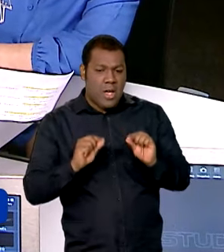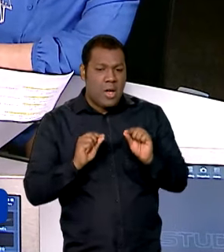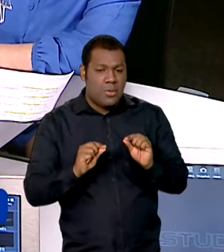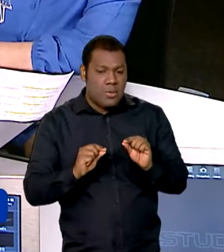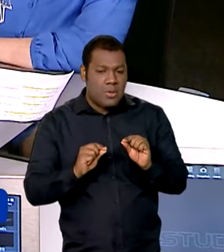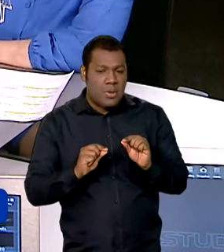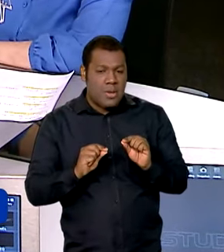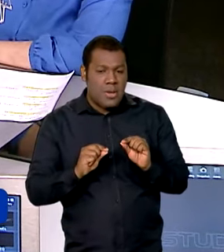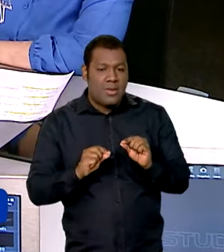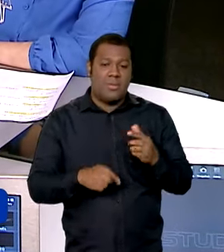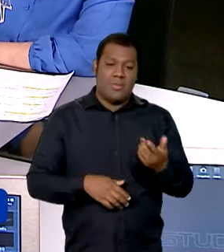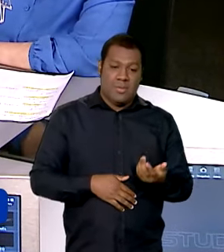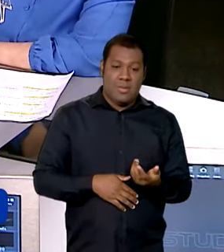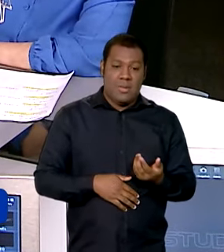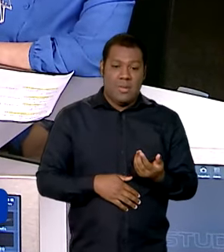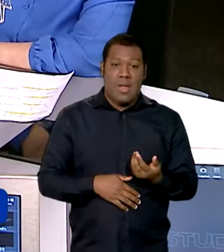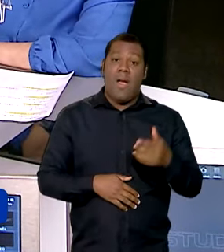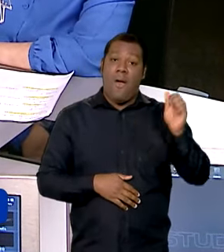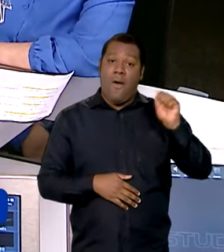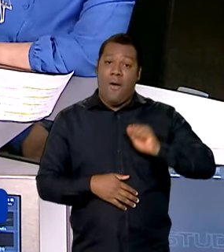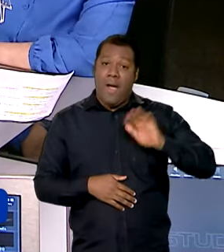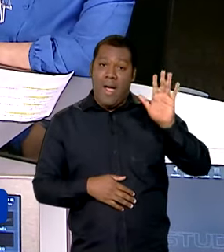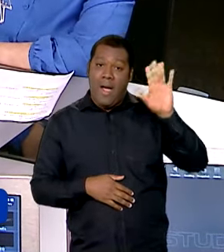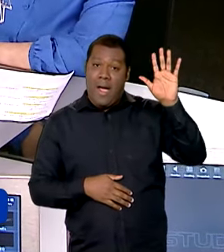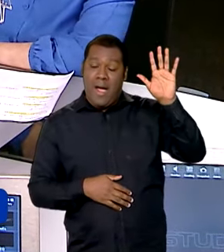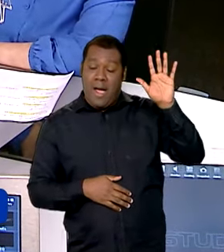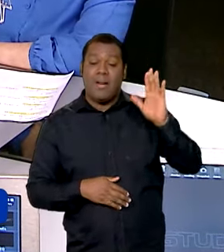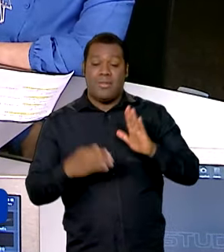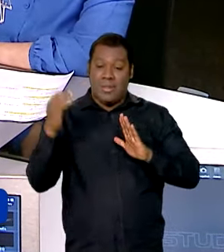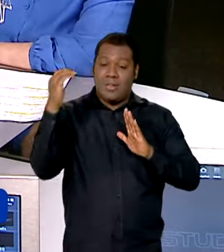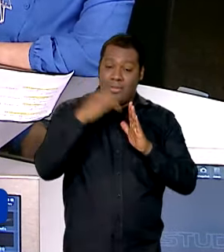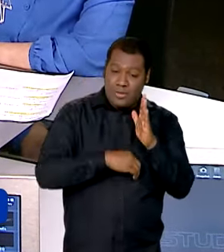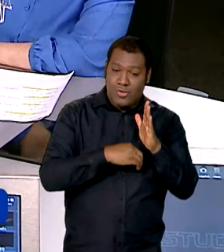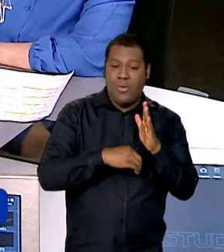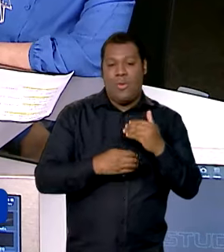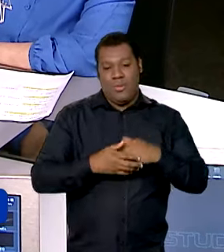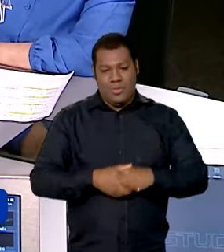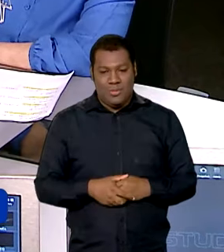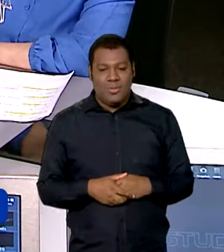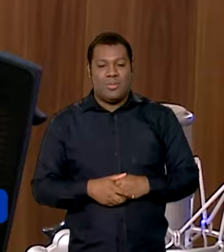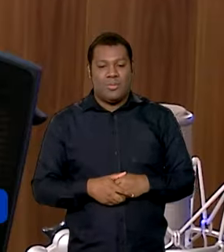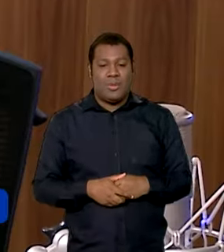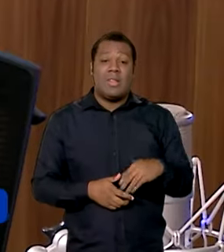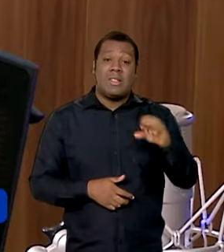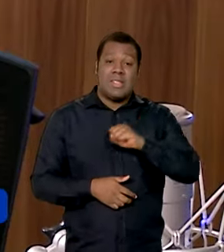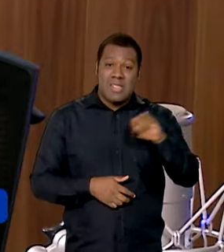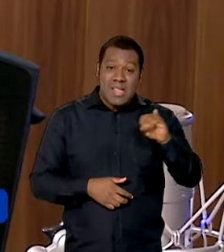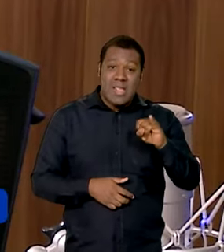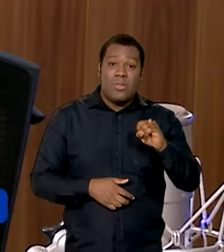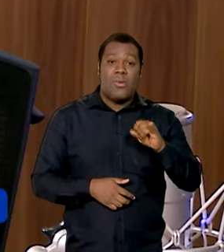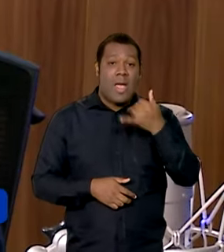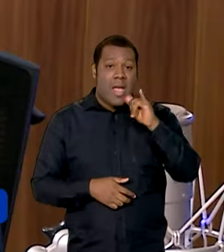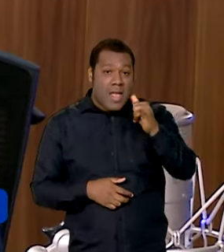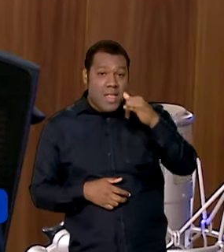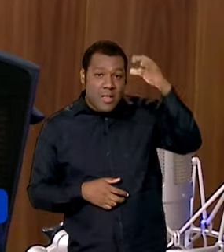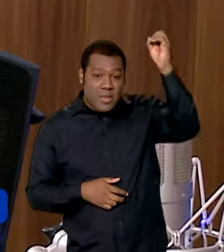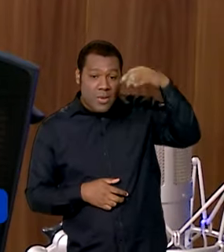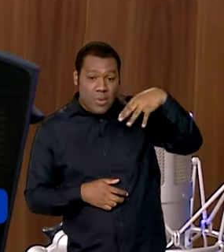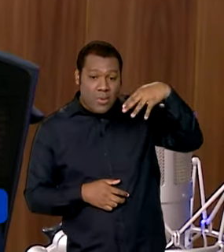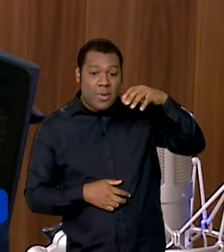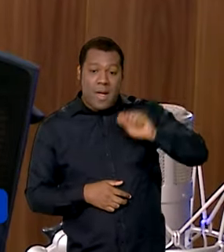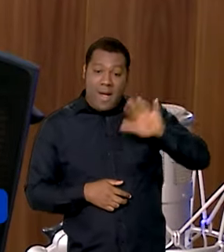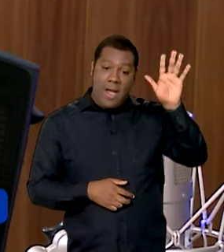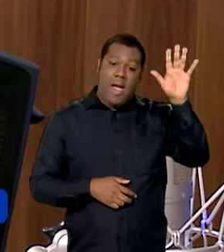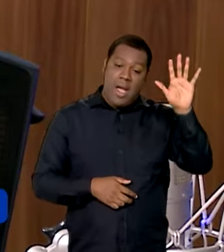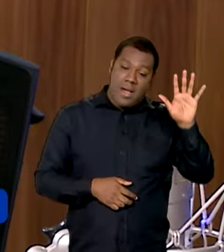energia certo se a conta tá muito salgada precisa de uma estratégia então que recurso utilizar tem que sair de